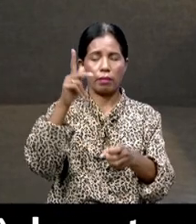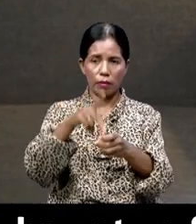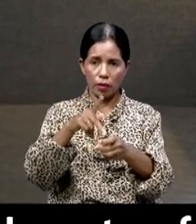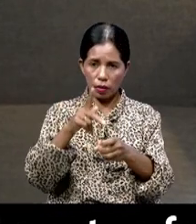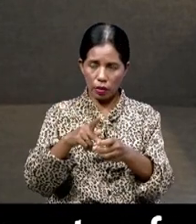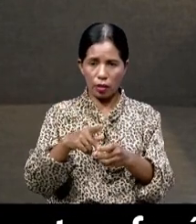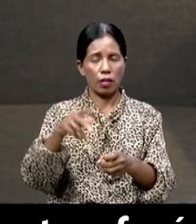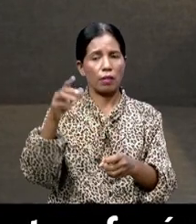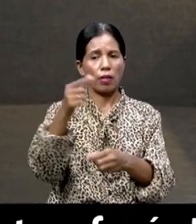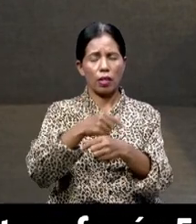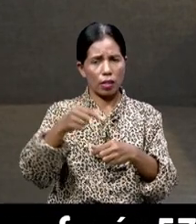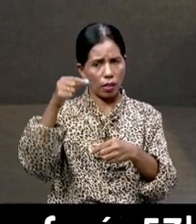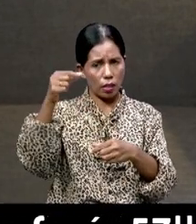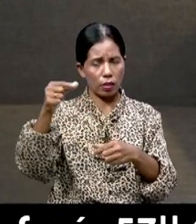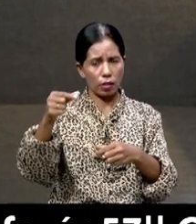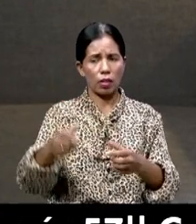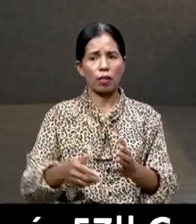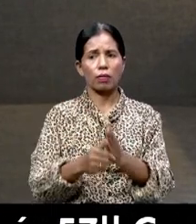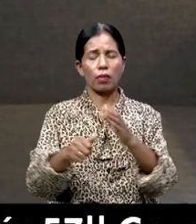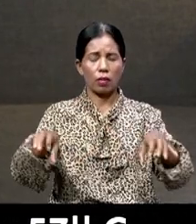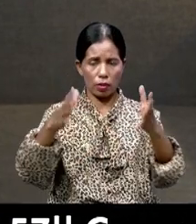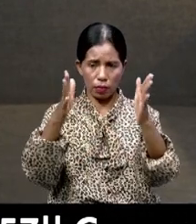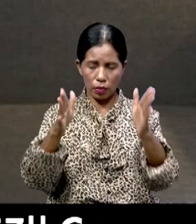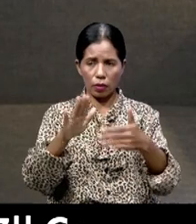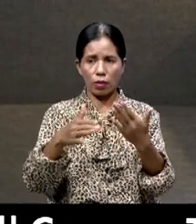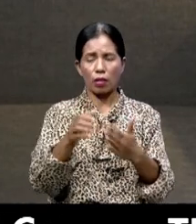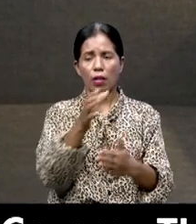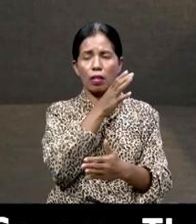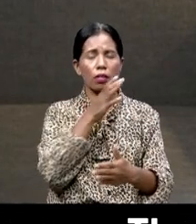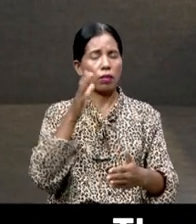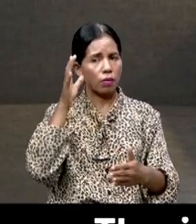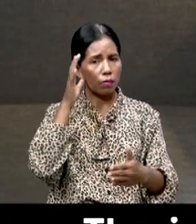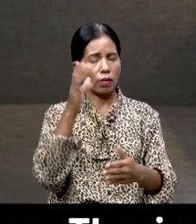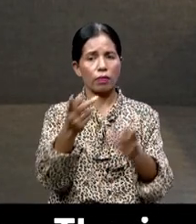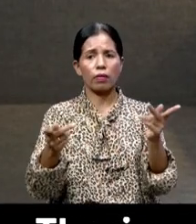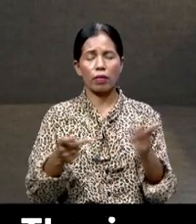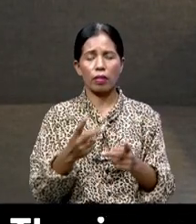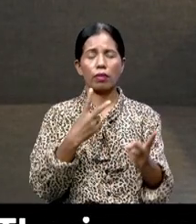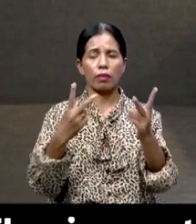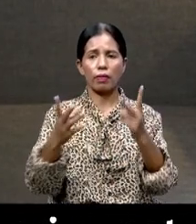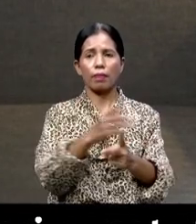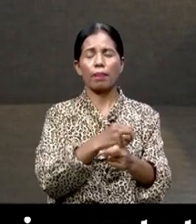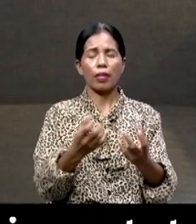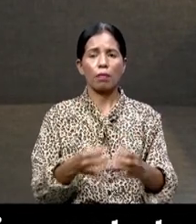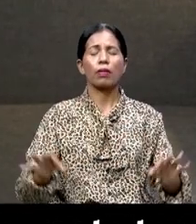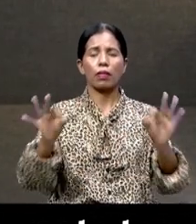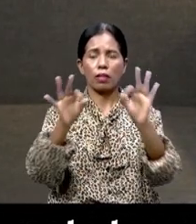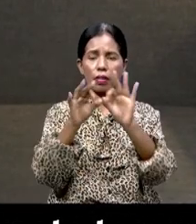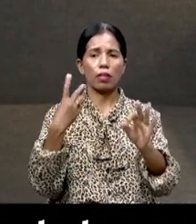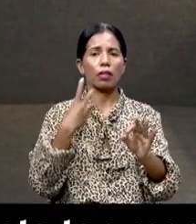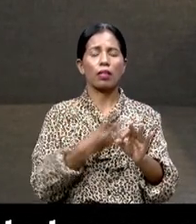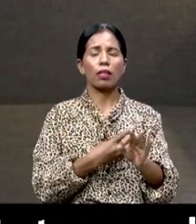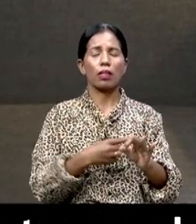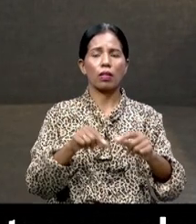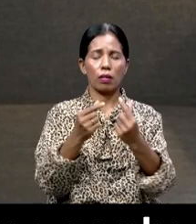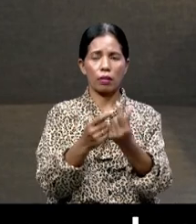ao gás, à capacitação, aos recursos humanos, à agricultura, ao setor turismo. Se não é bem importante, então, se a equipa